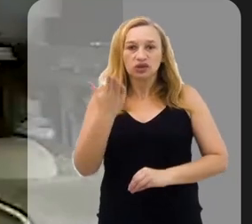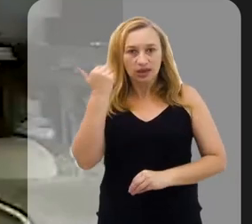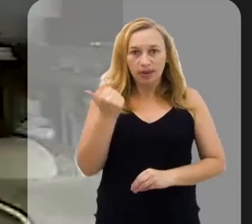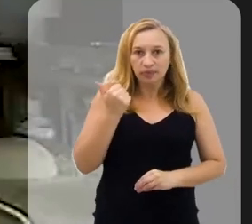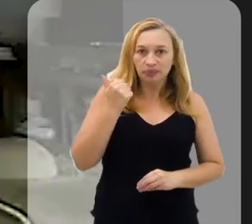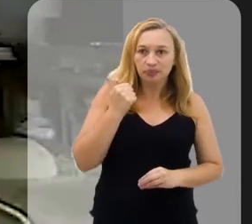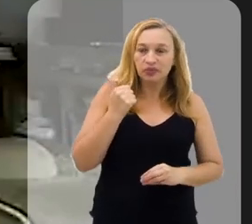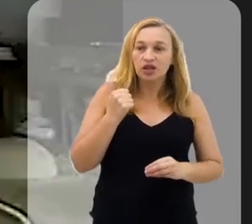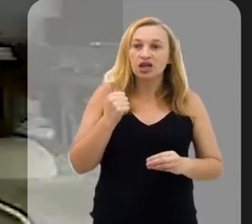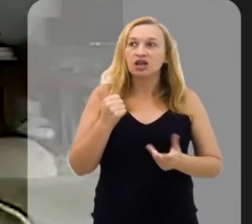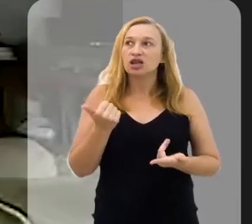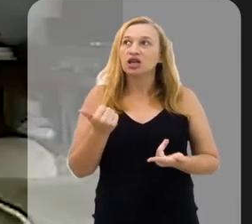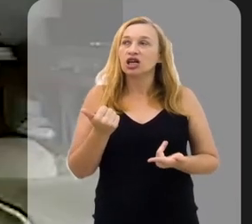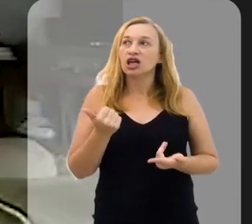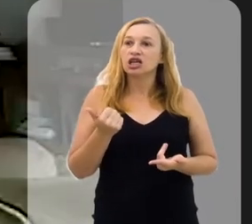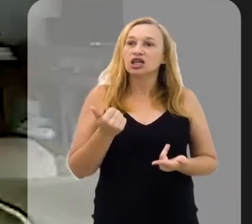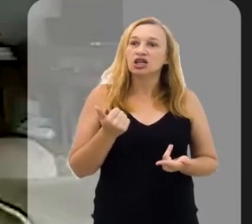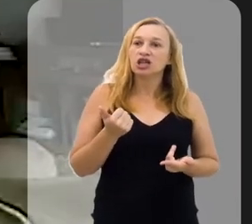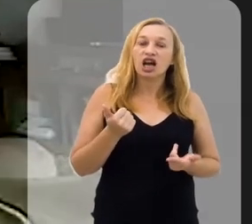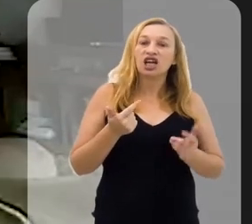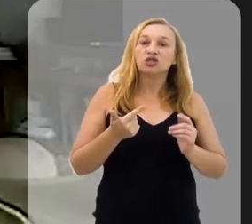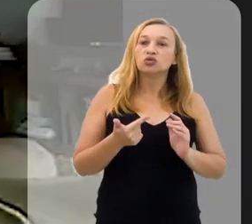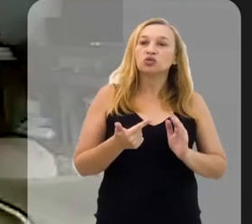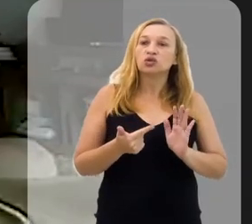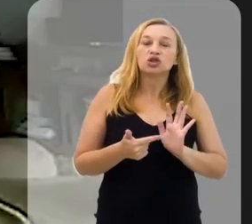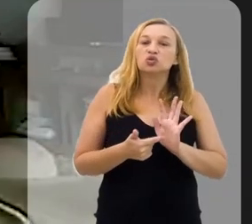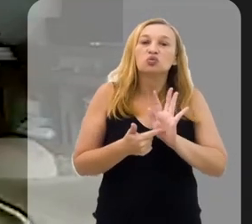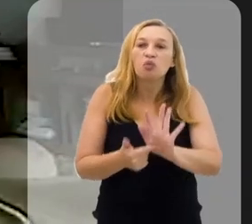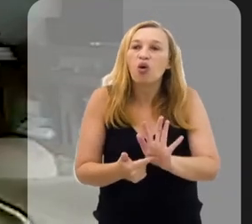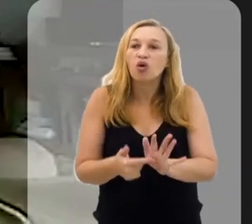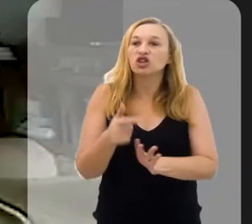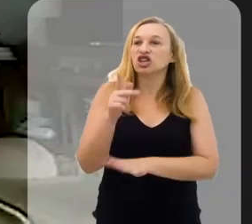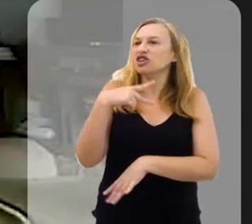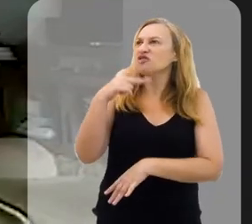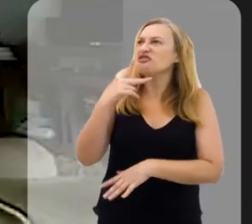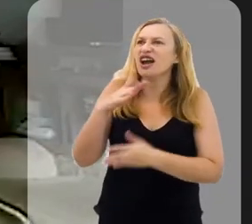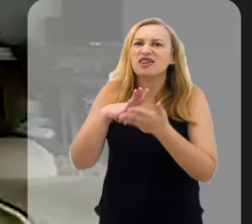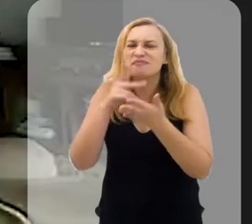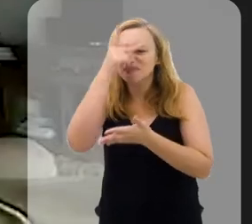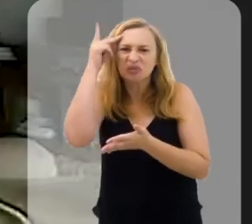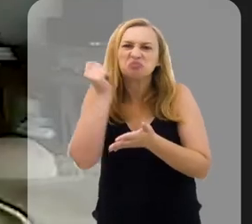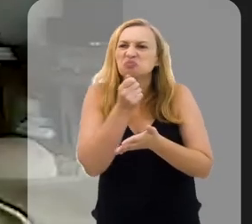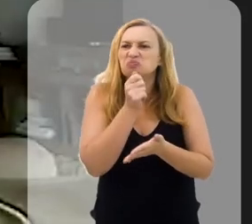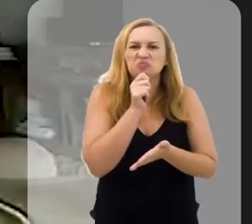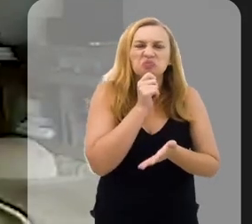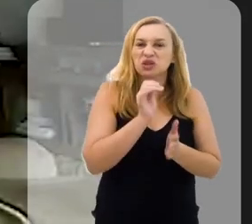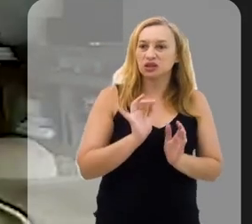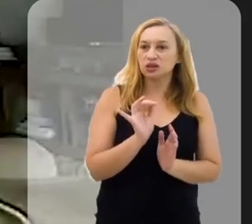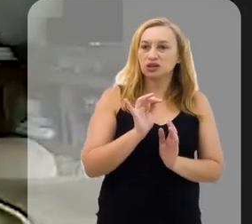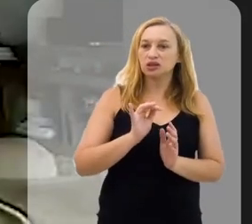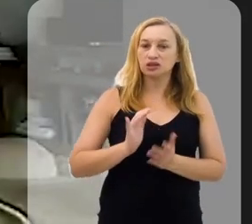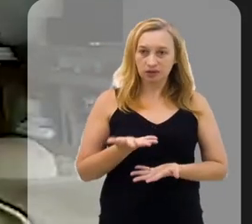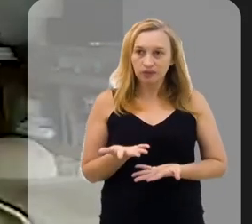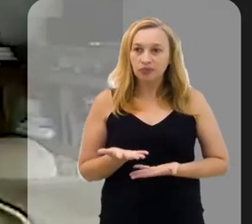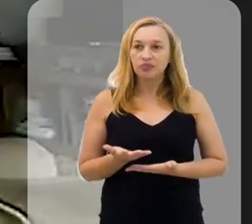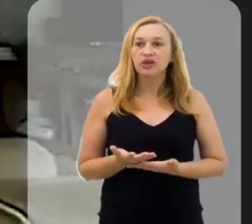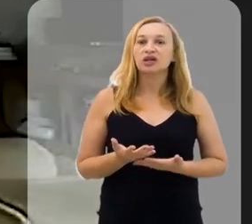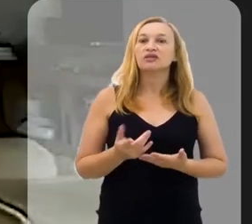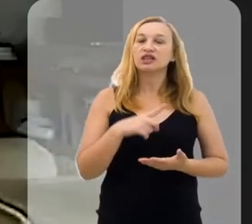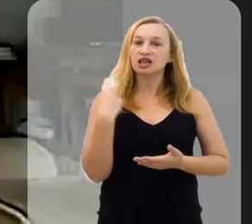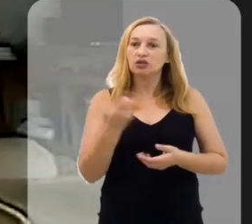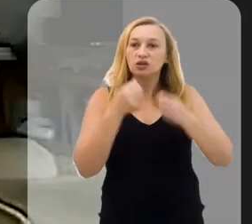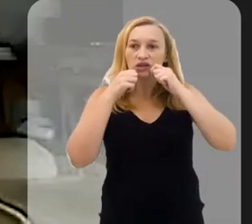fazer de tudo. Que ela não põe isso, ela não expõe, ela não conta para ninguém. E aí, através